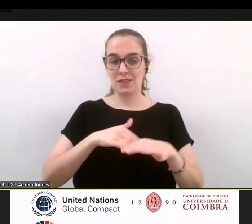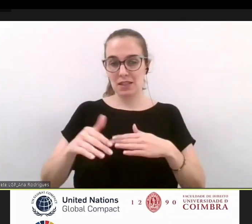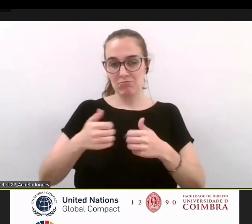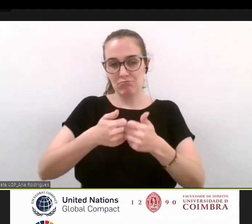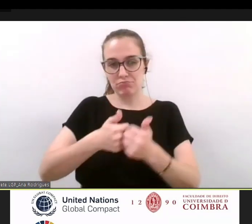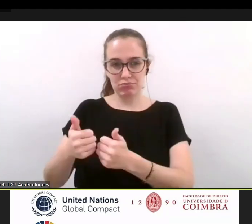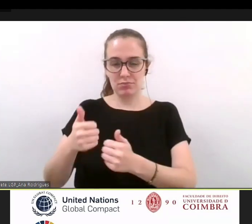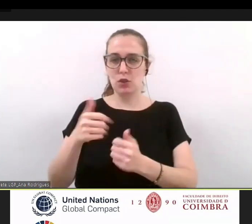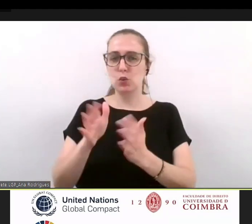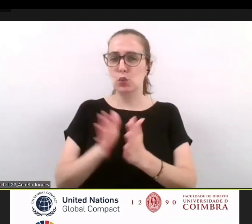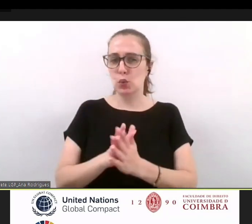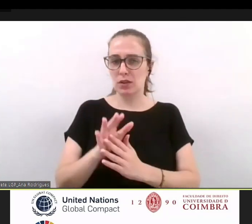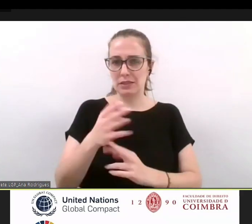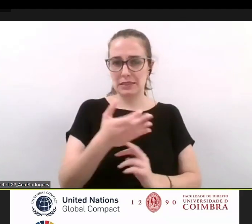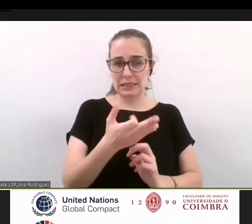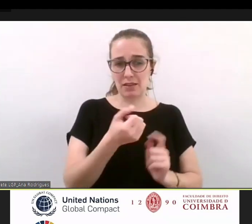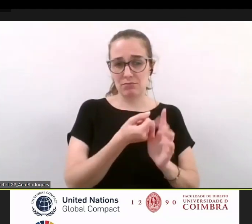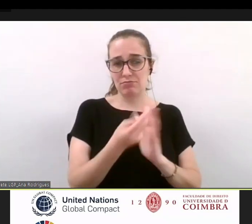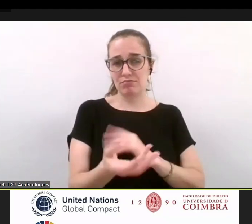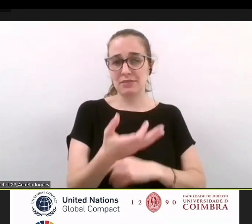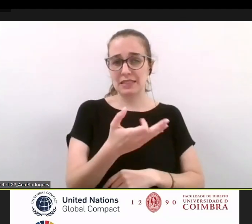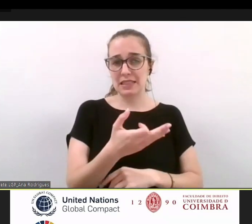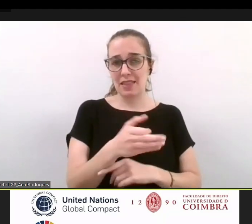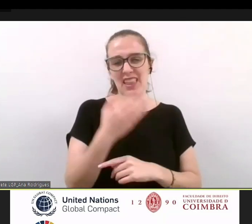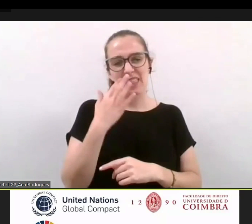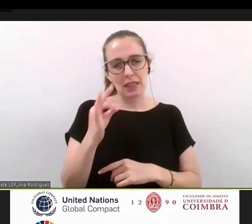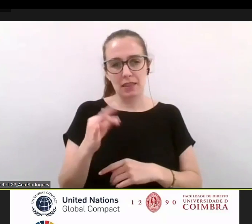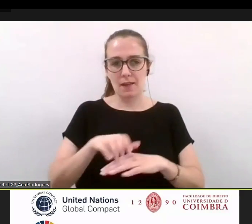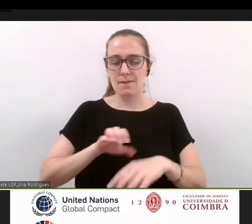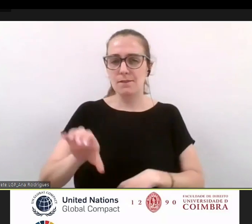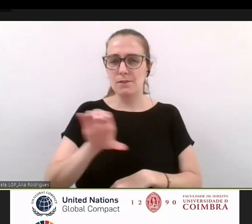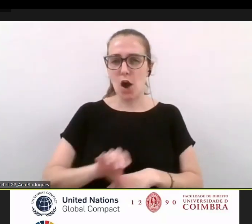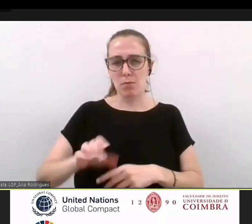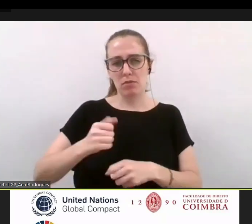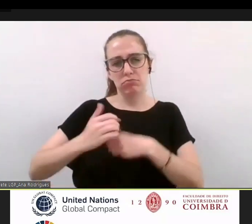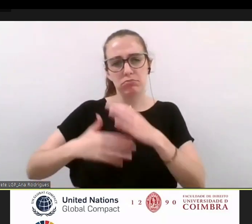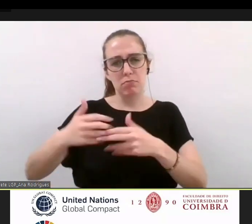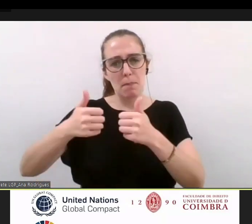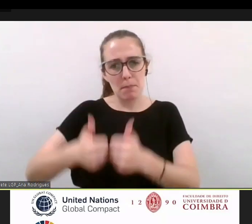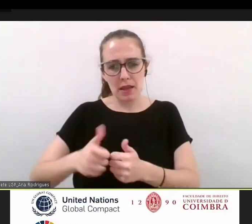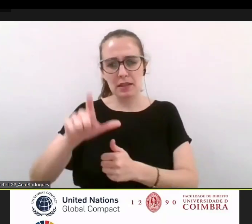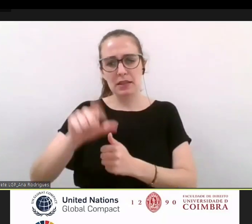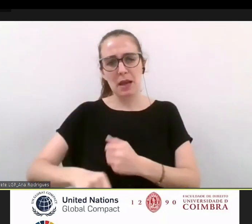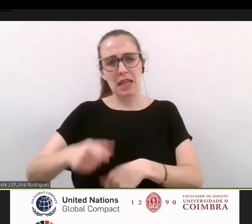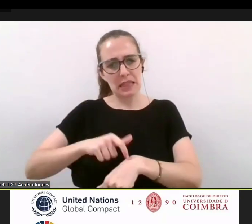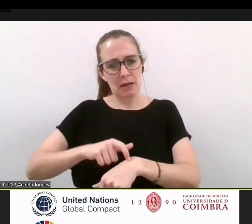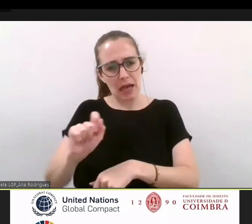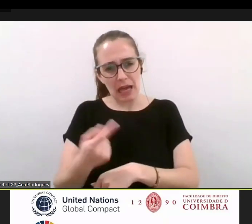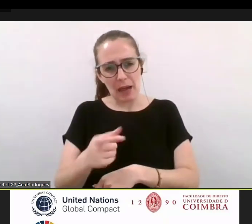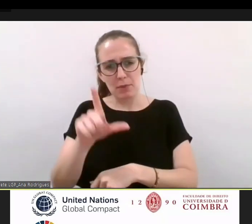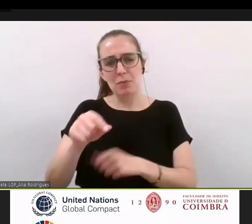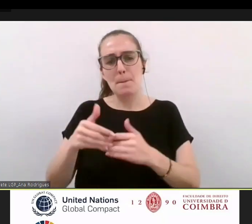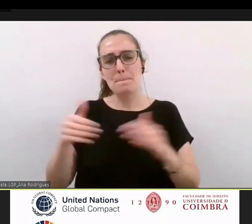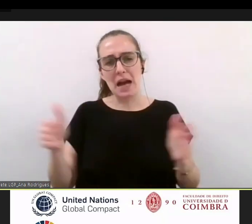que cada um dos 17 ODS seja prosseguido com eficácia, portanto, com rapidez e com o máximo alcance